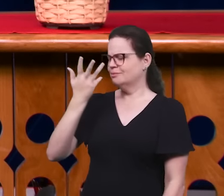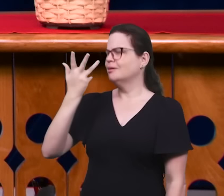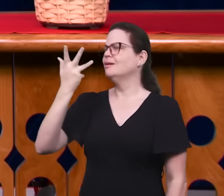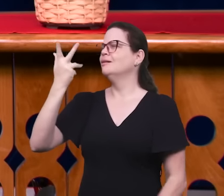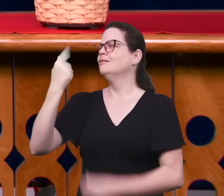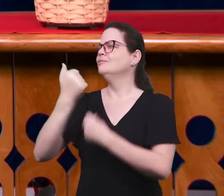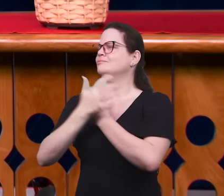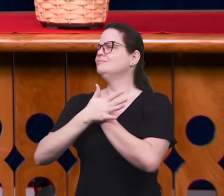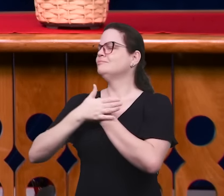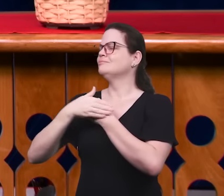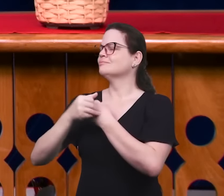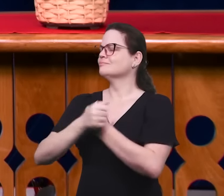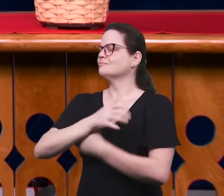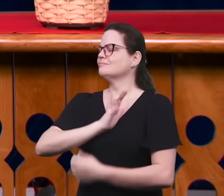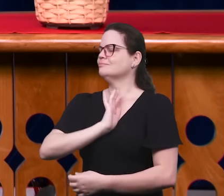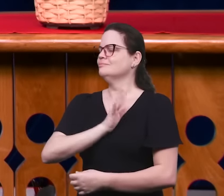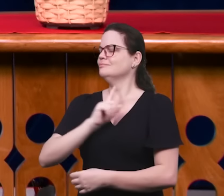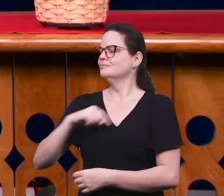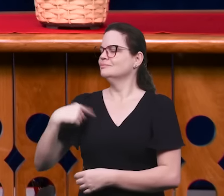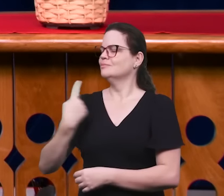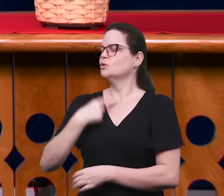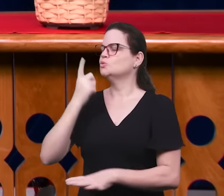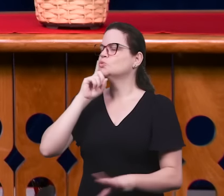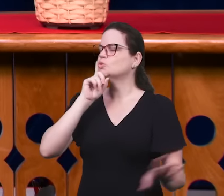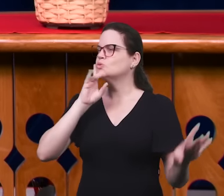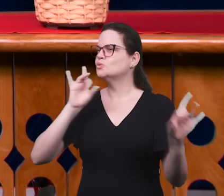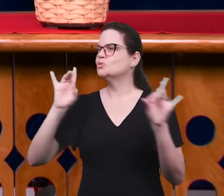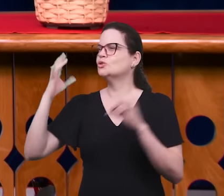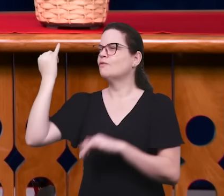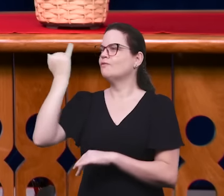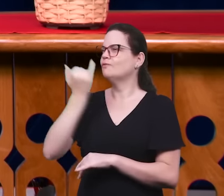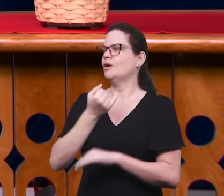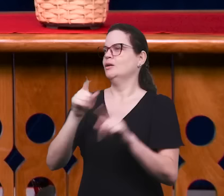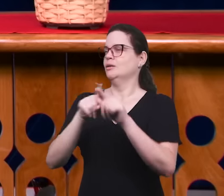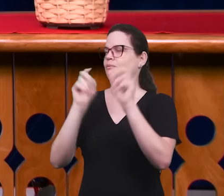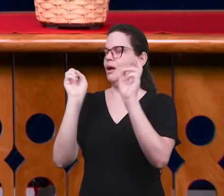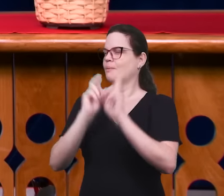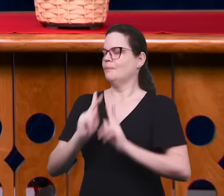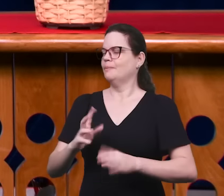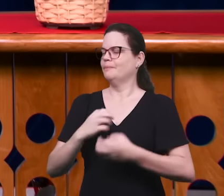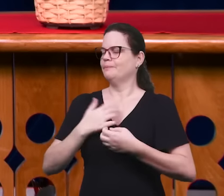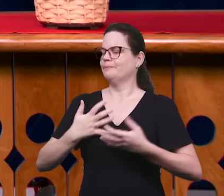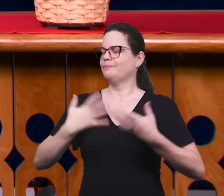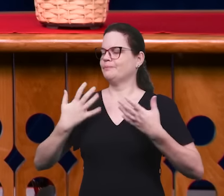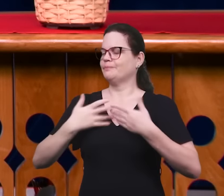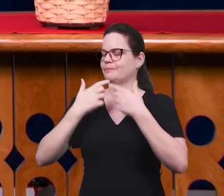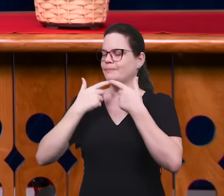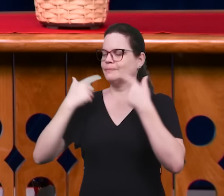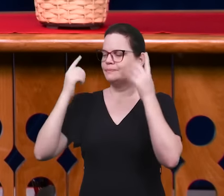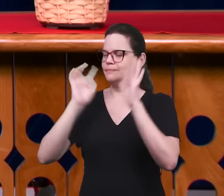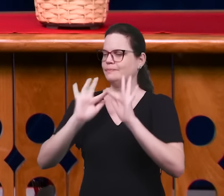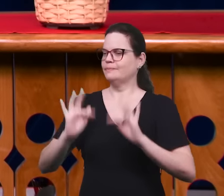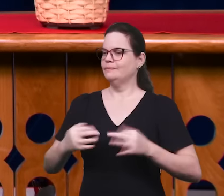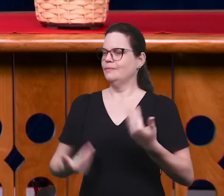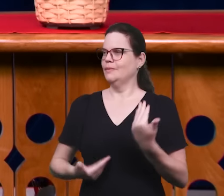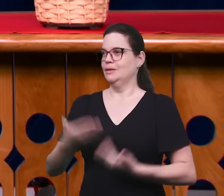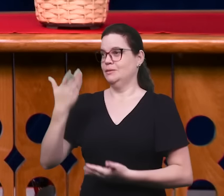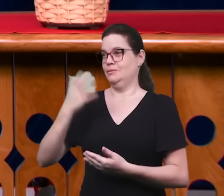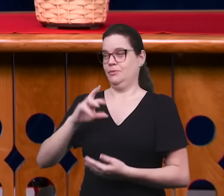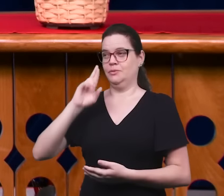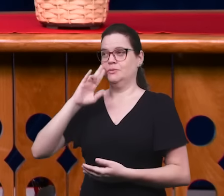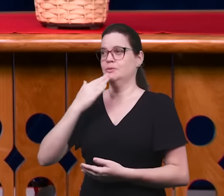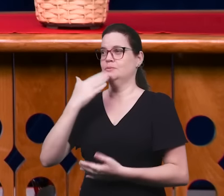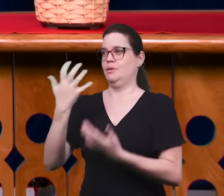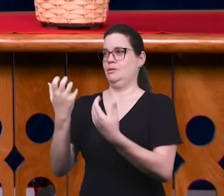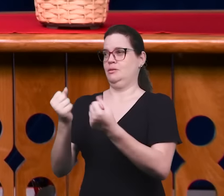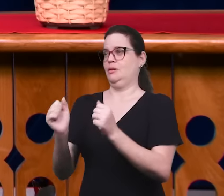que tem falado aos nossos corações. Glorificamos pela paz, pela alegria que temos em te servir. Aceite o nosso louvor,